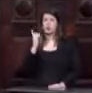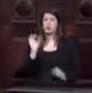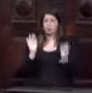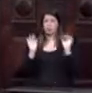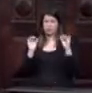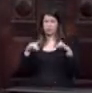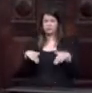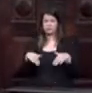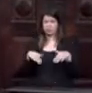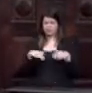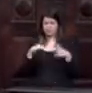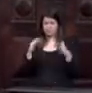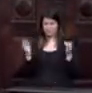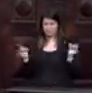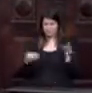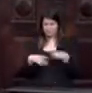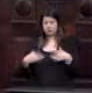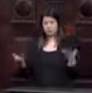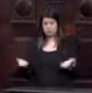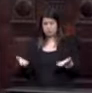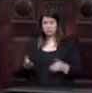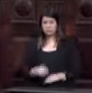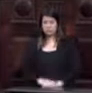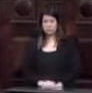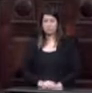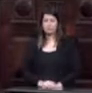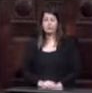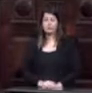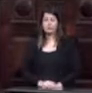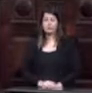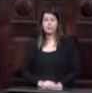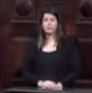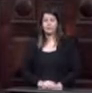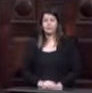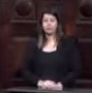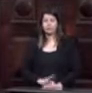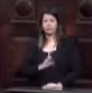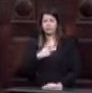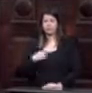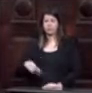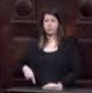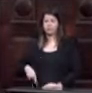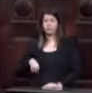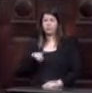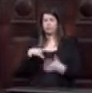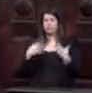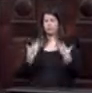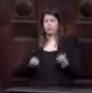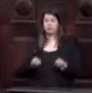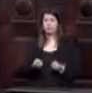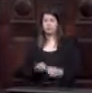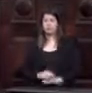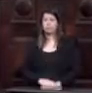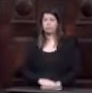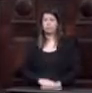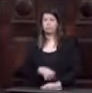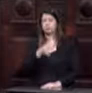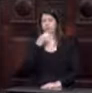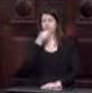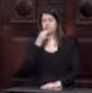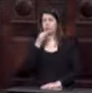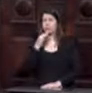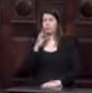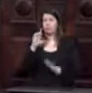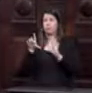final ainda no dia de hoje. Obrigado. A presidência defere o pedido de Vossa Excelência. Para emitir parecer pela Comissão